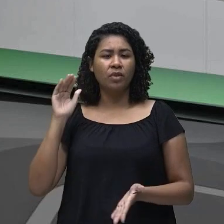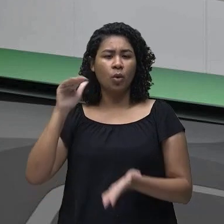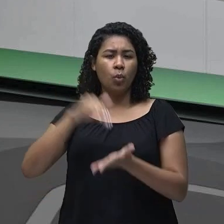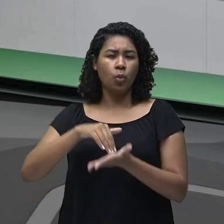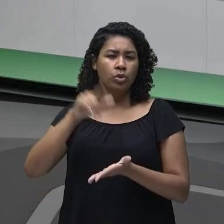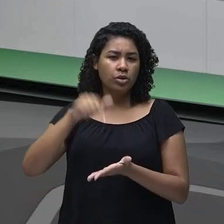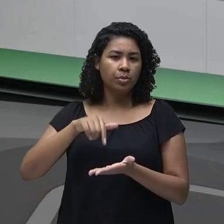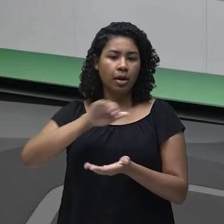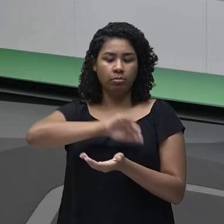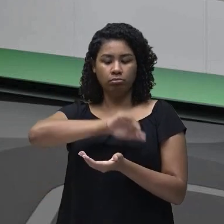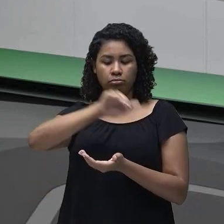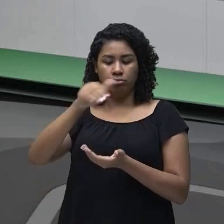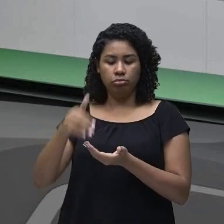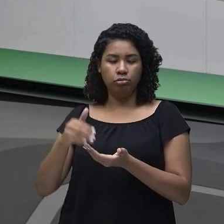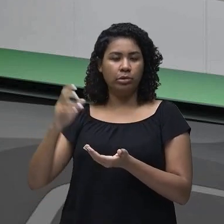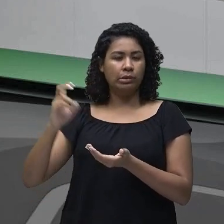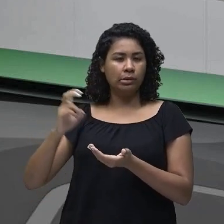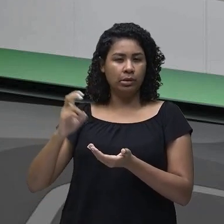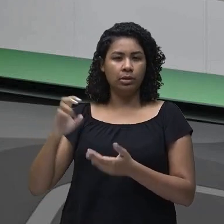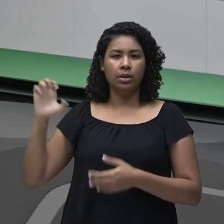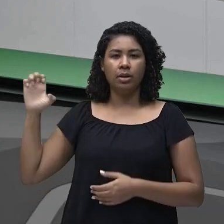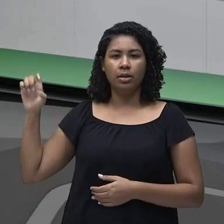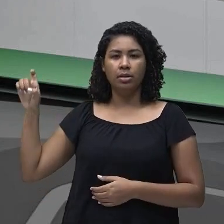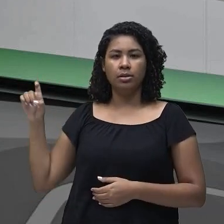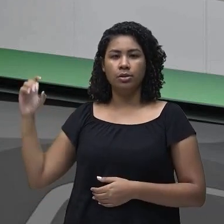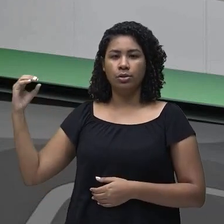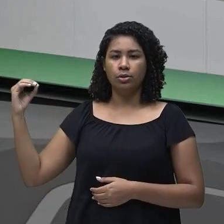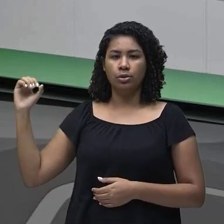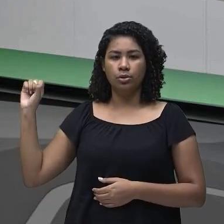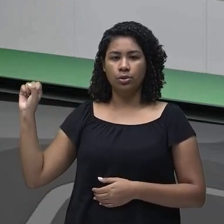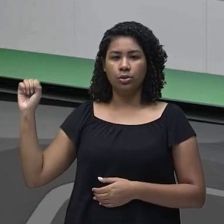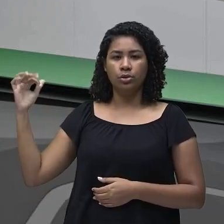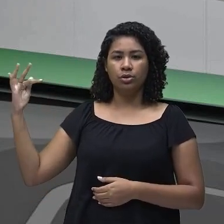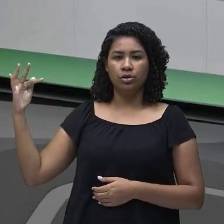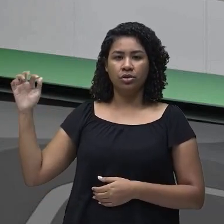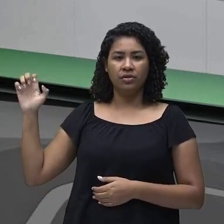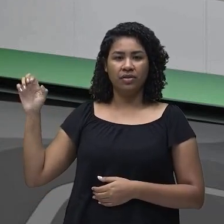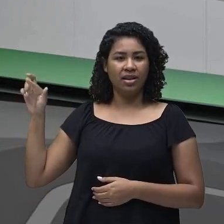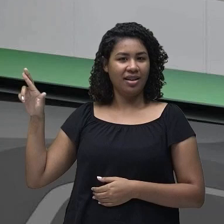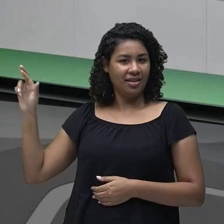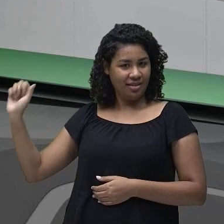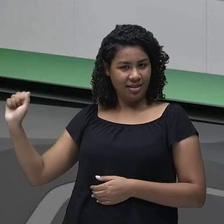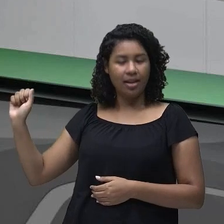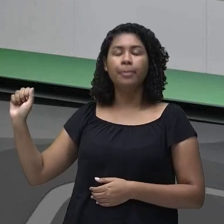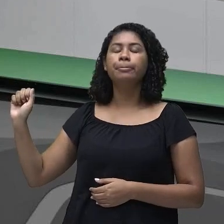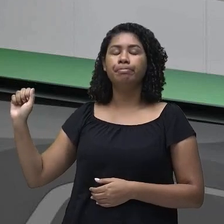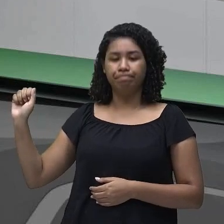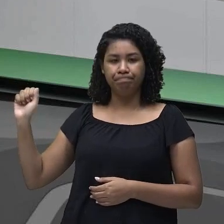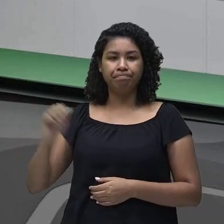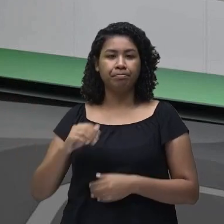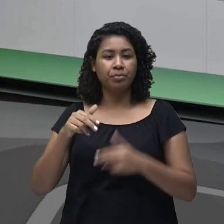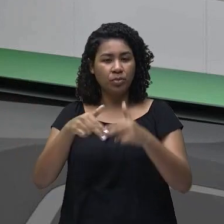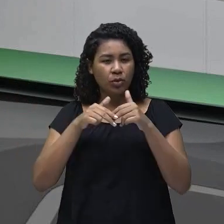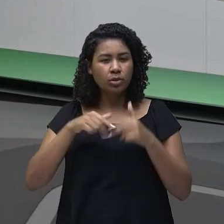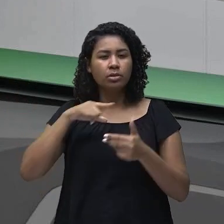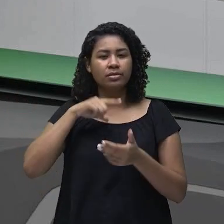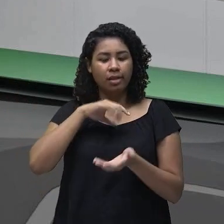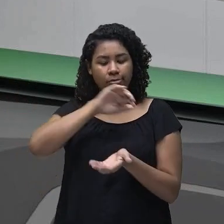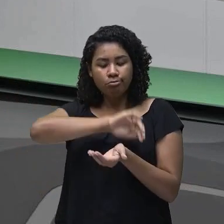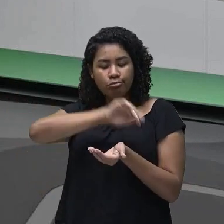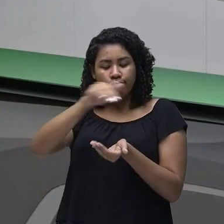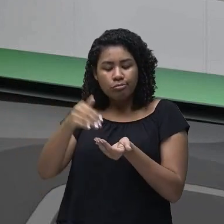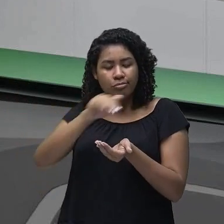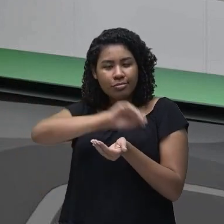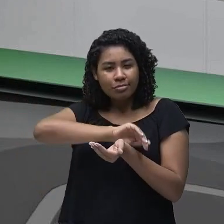a exosfera, né? Então, depois da exosfera, a gente tem aí o espaço, né? Então, essas camadas aqui da atmosfera que a gente